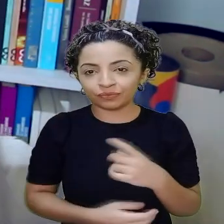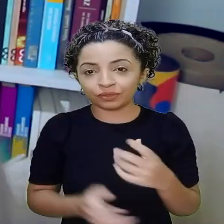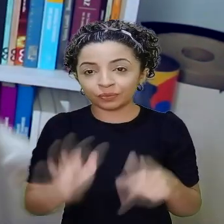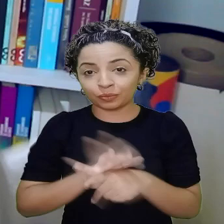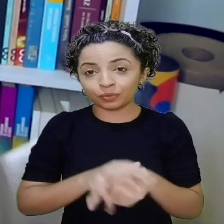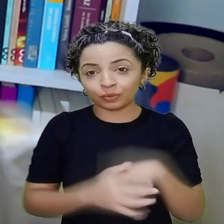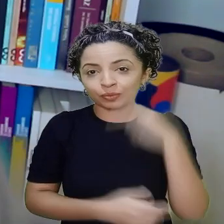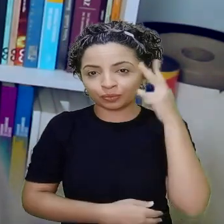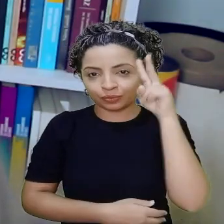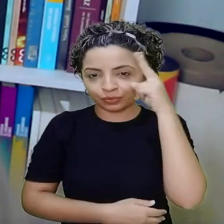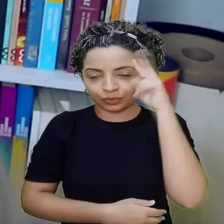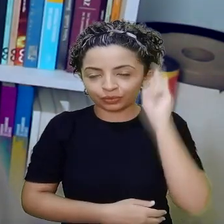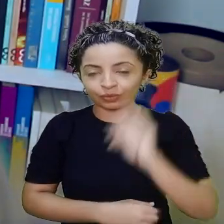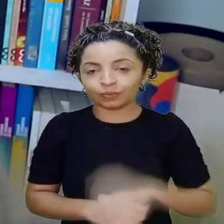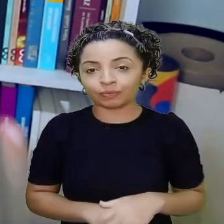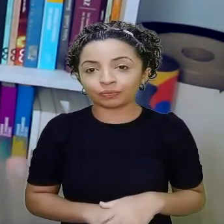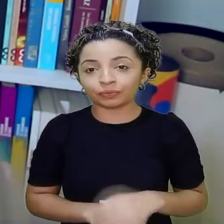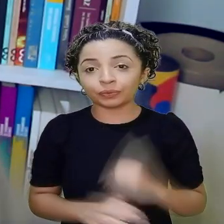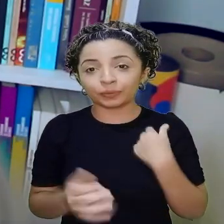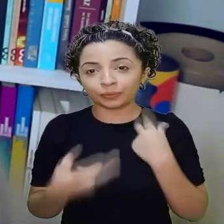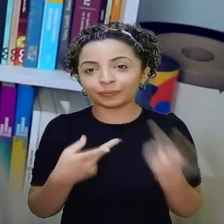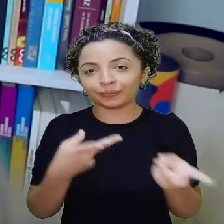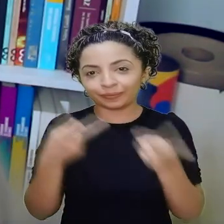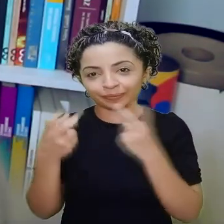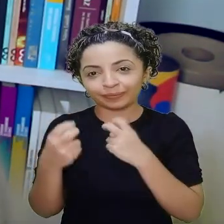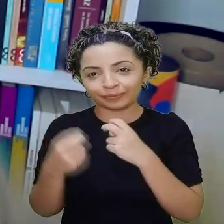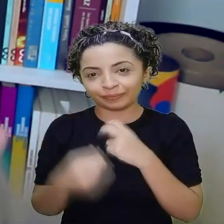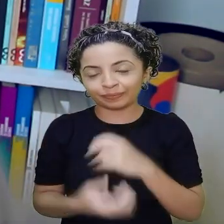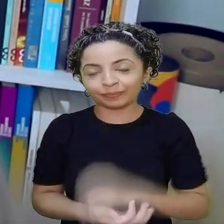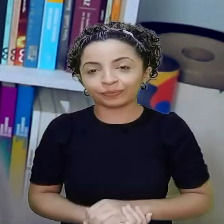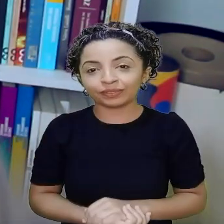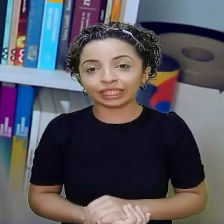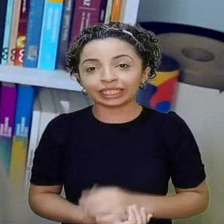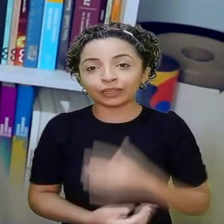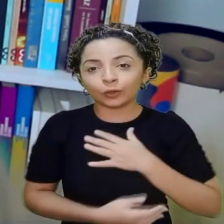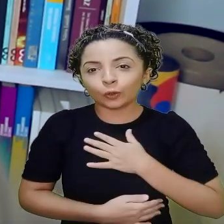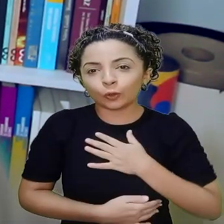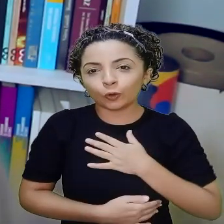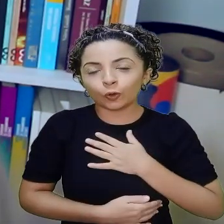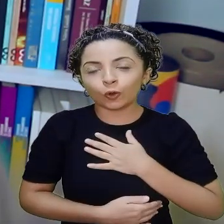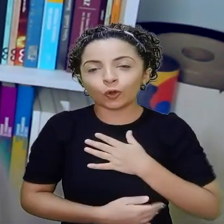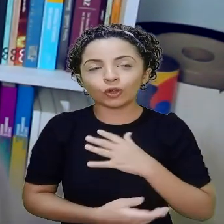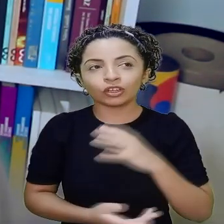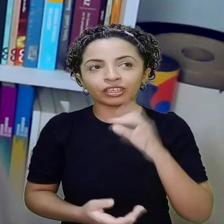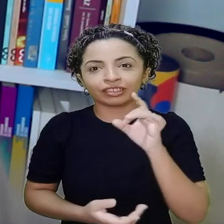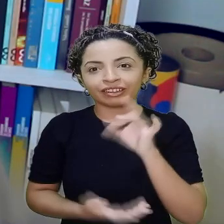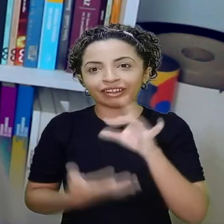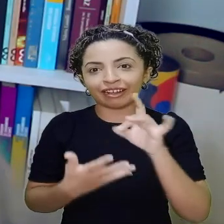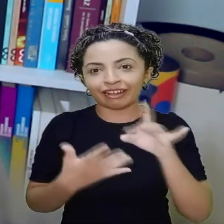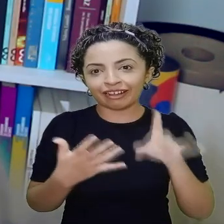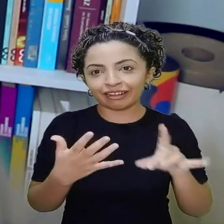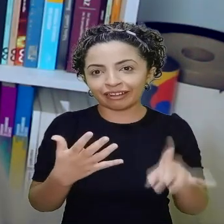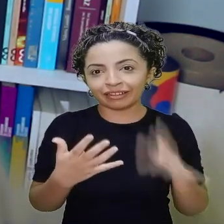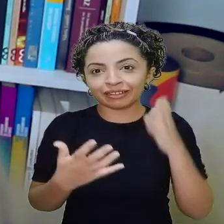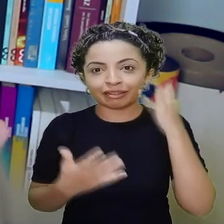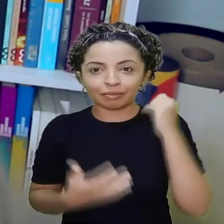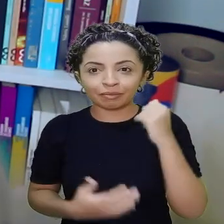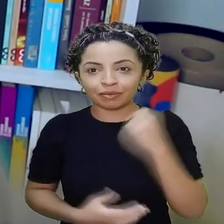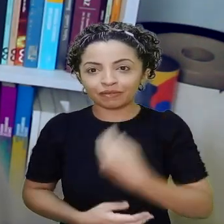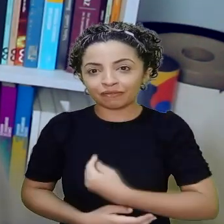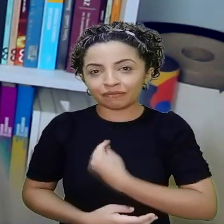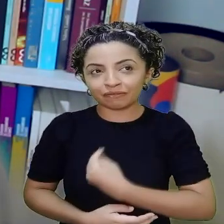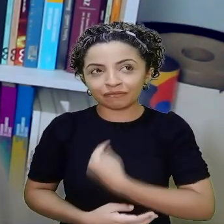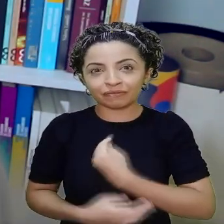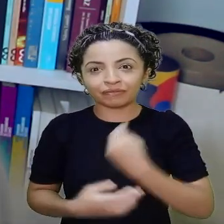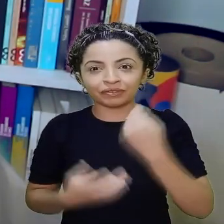nessa narrativa, eu percebi isso. Ele gosta de contar dos causos dele nas suas viagens enquanto